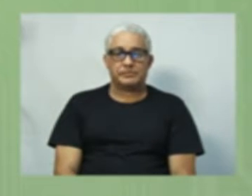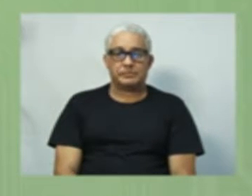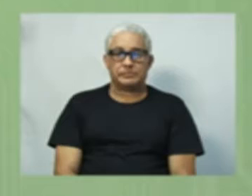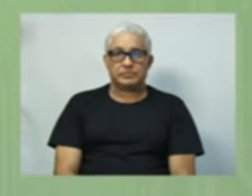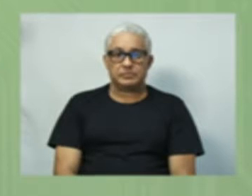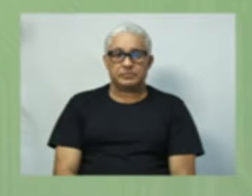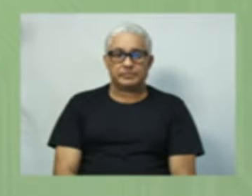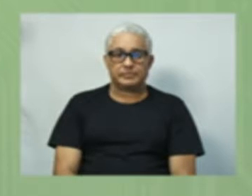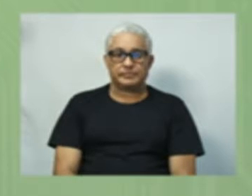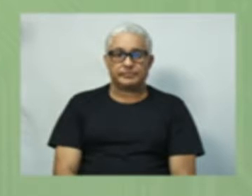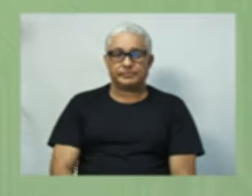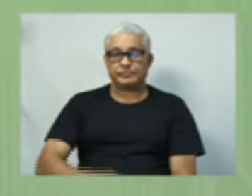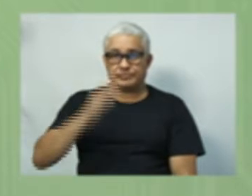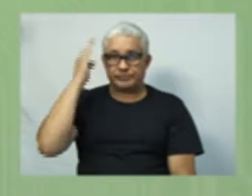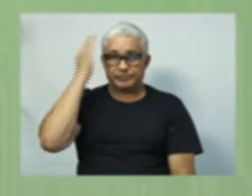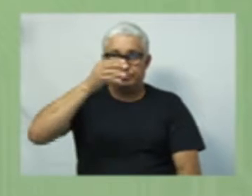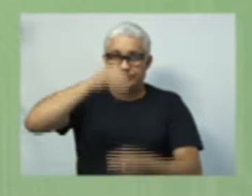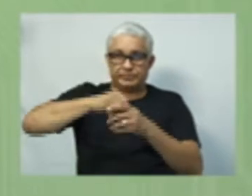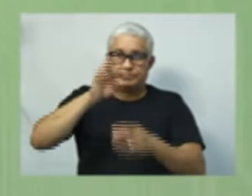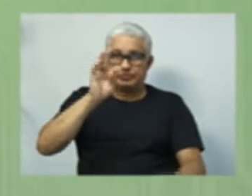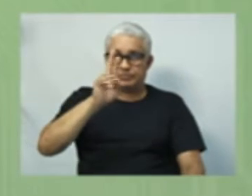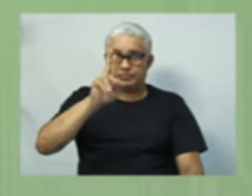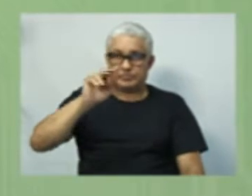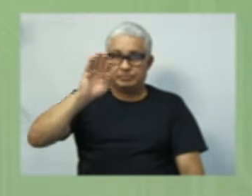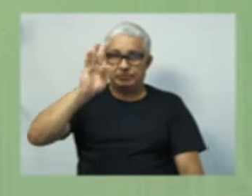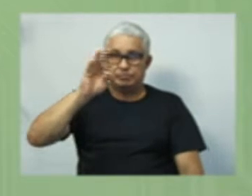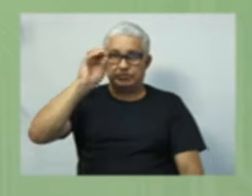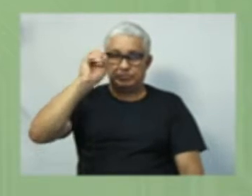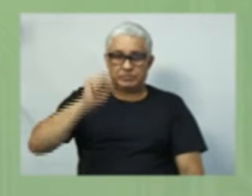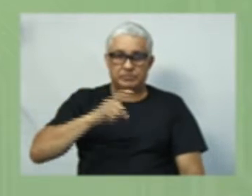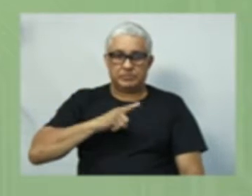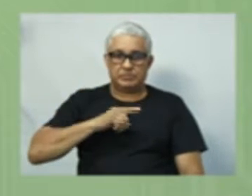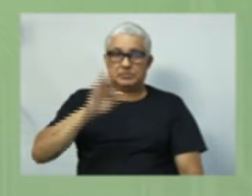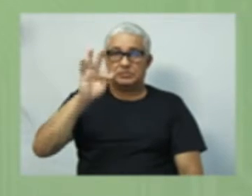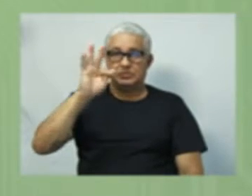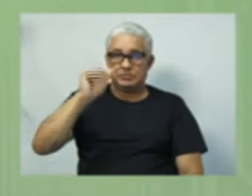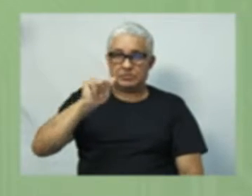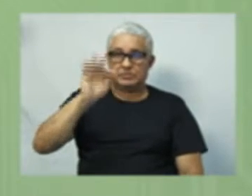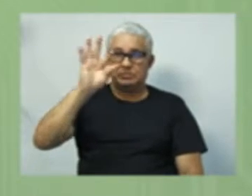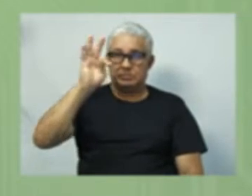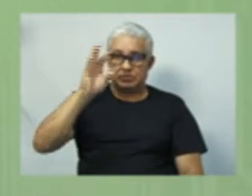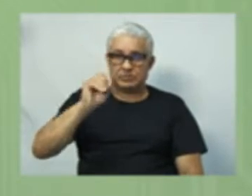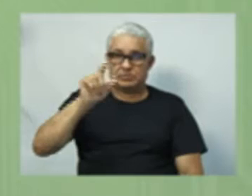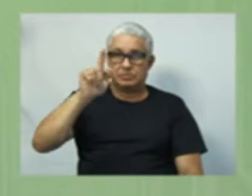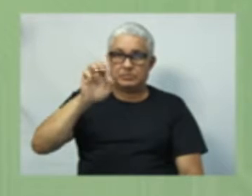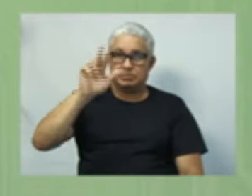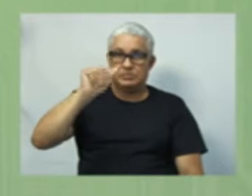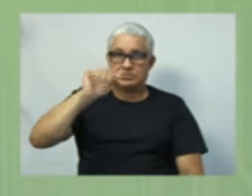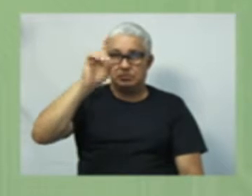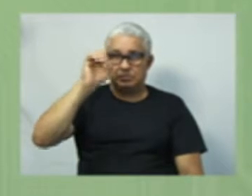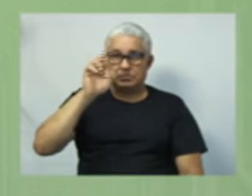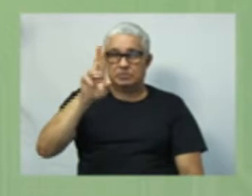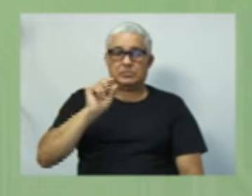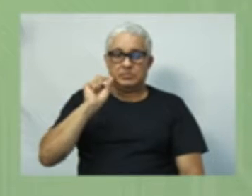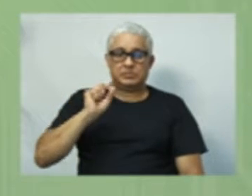Elementos fundamentais do tributo. Nós temos o fato gerador, é a descrição de um fato hipotético